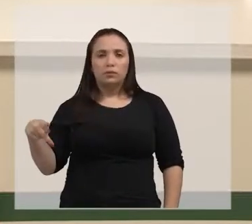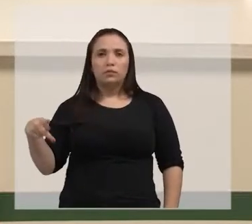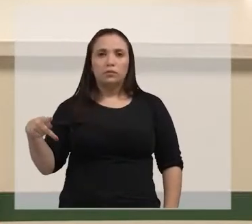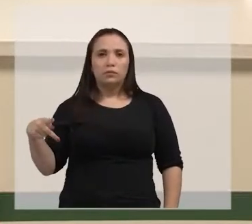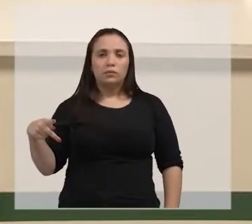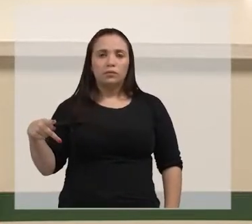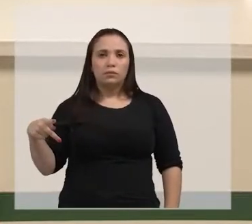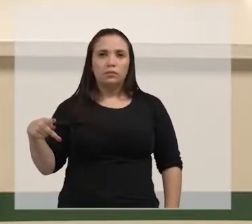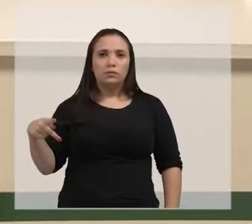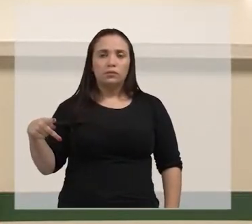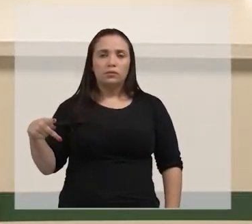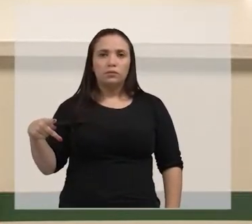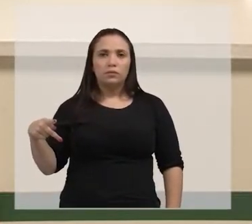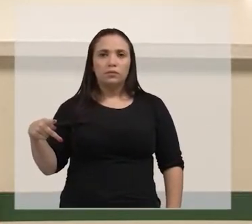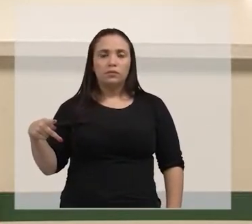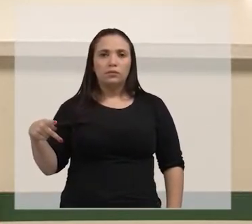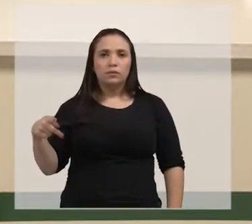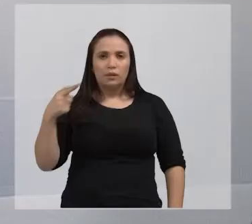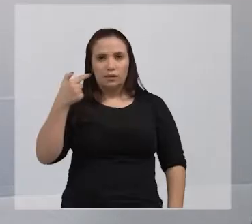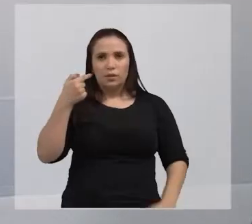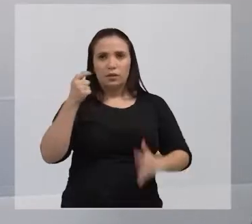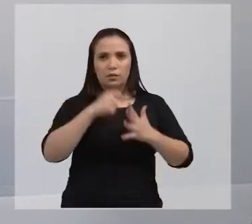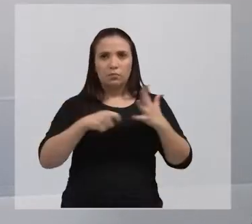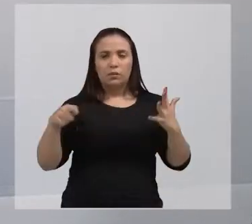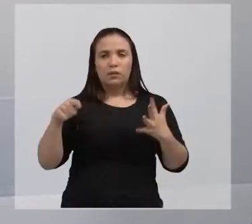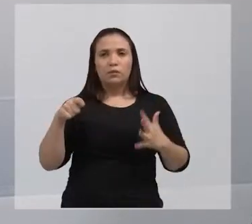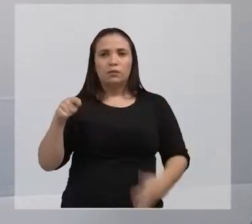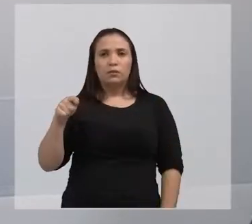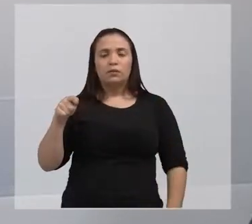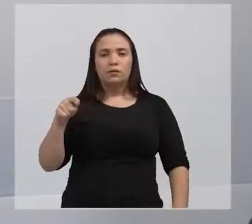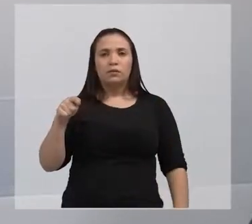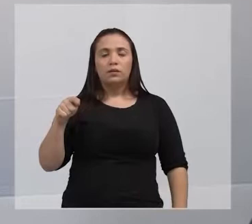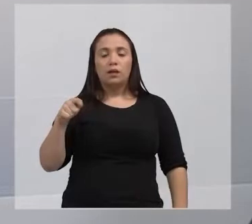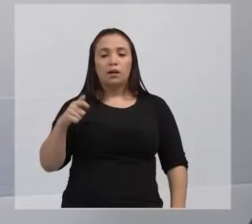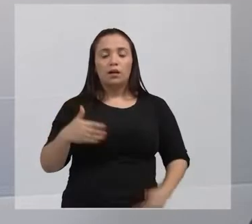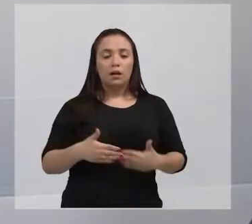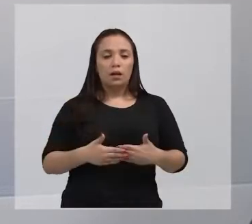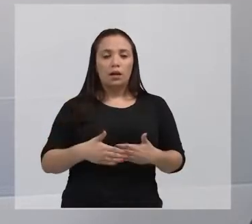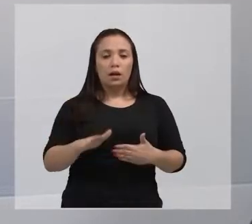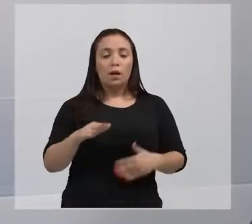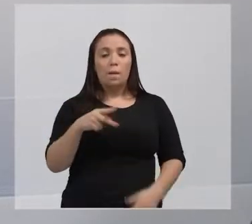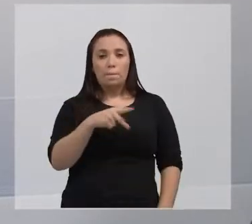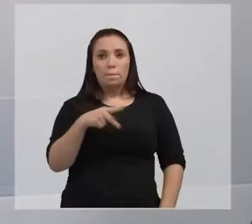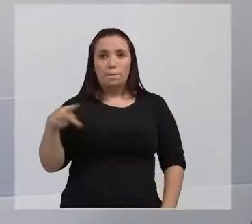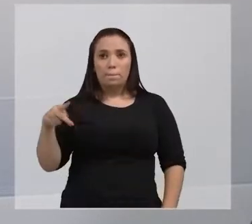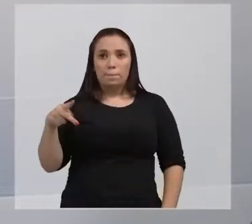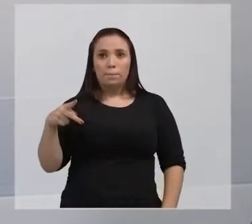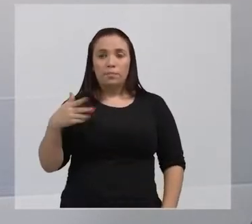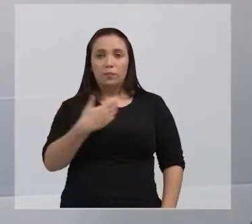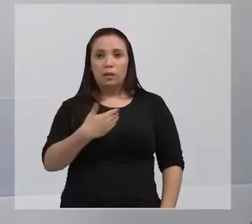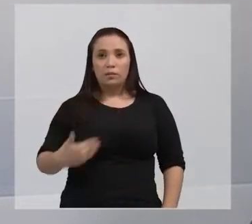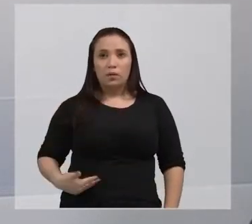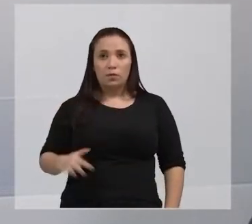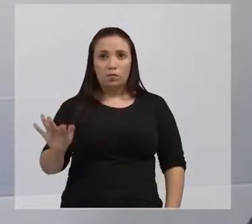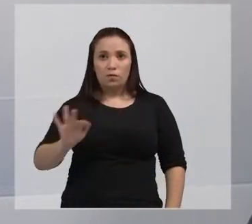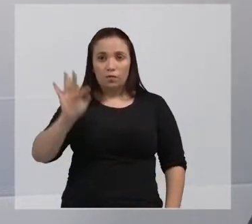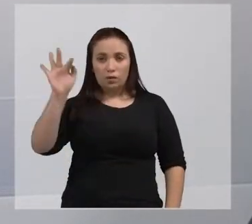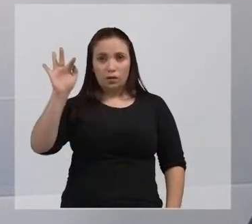Minto. Tá certo. 7 meses e 15 dias, o atual presidente, chefe do executivo do governo